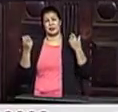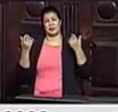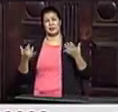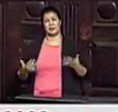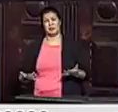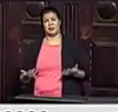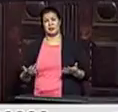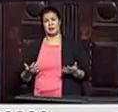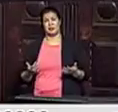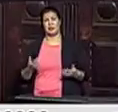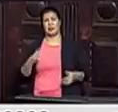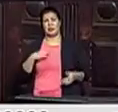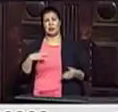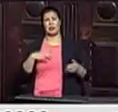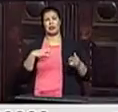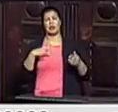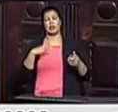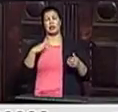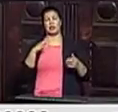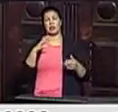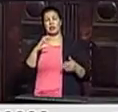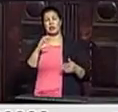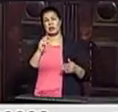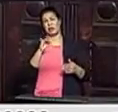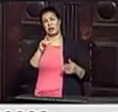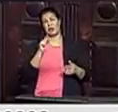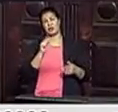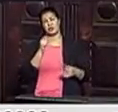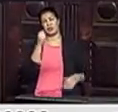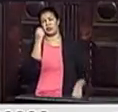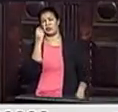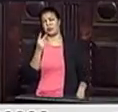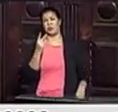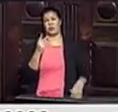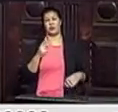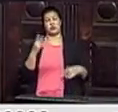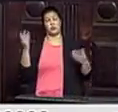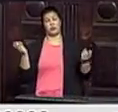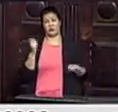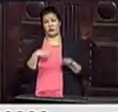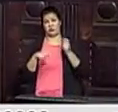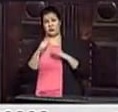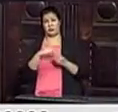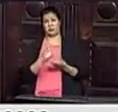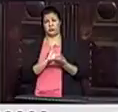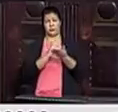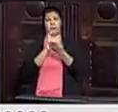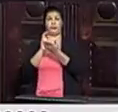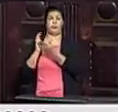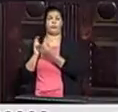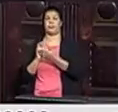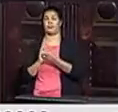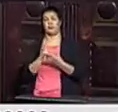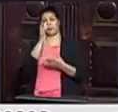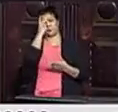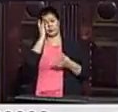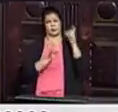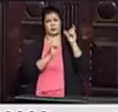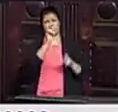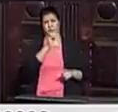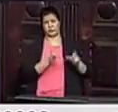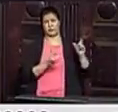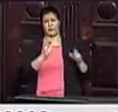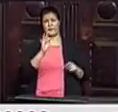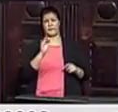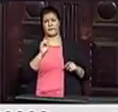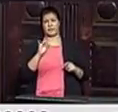uma caixa 2 enorme com financiamento de pessoa física.